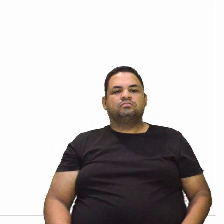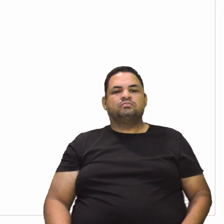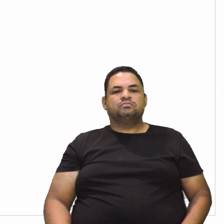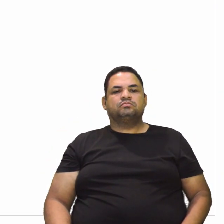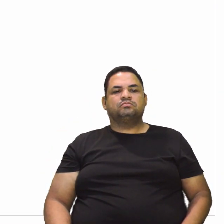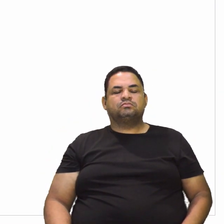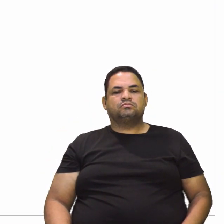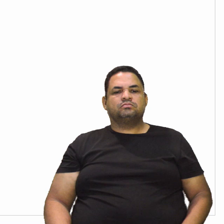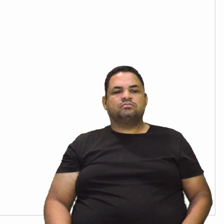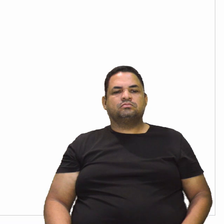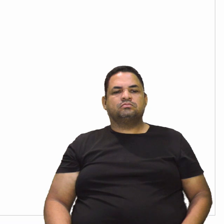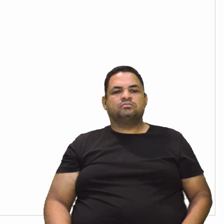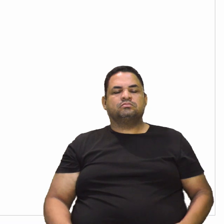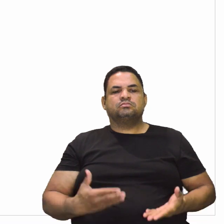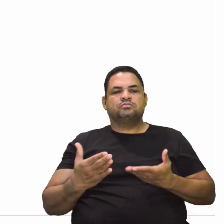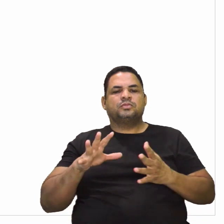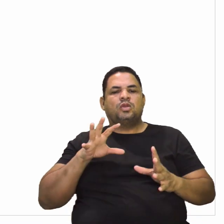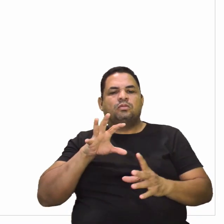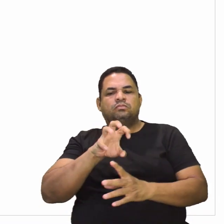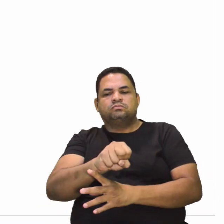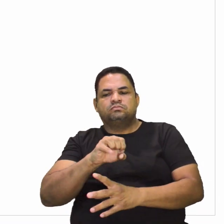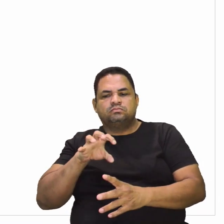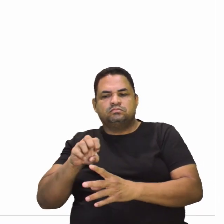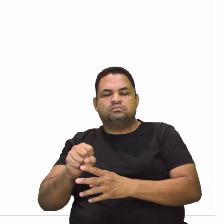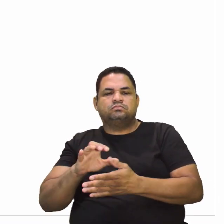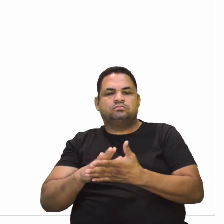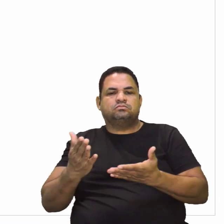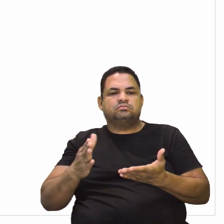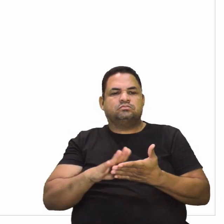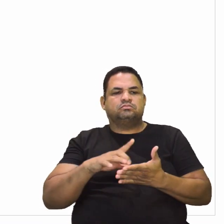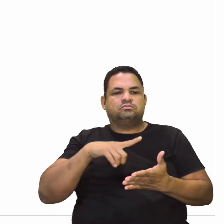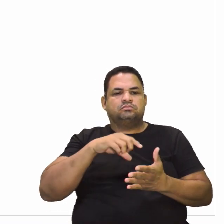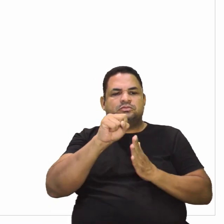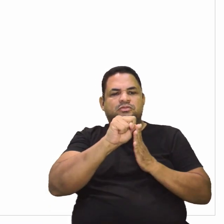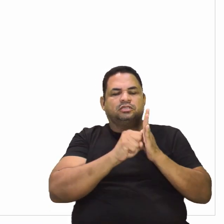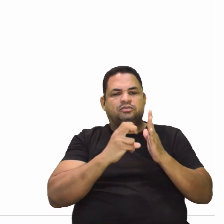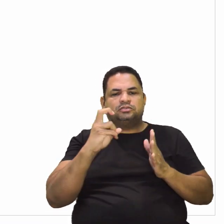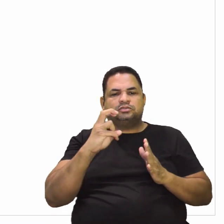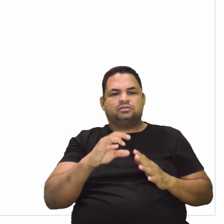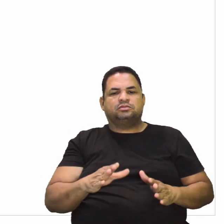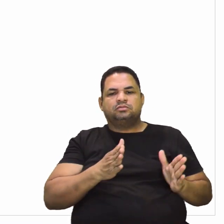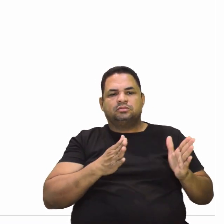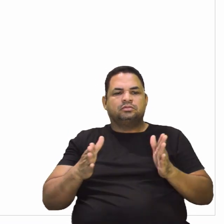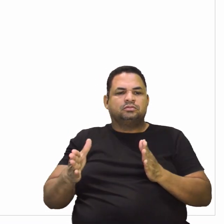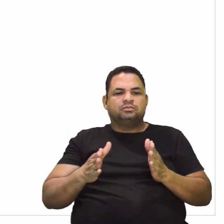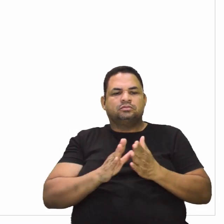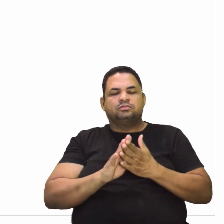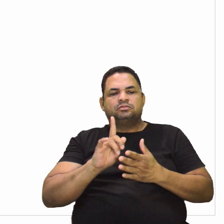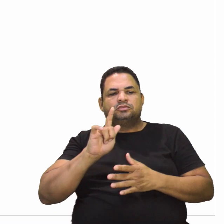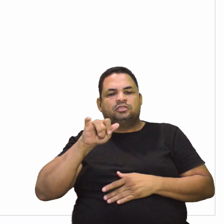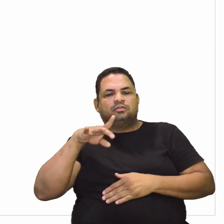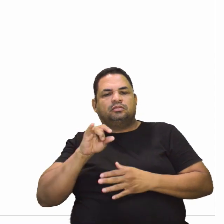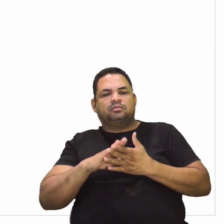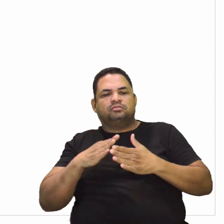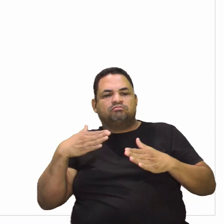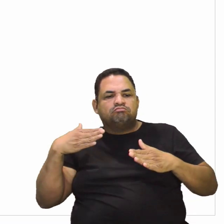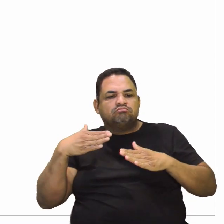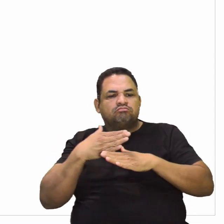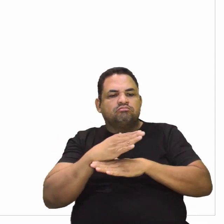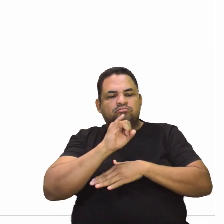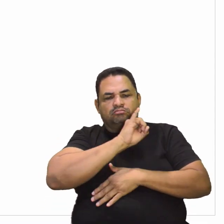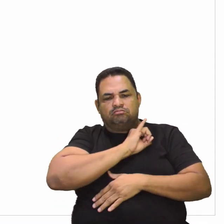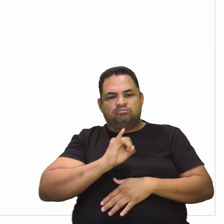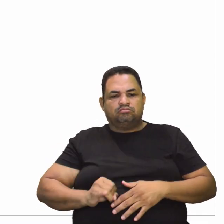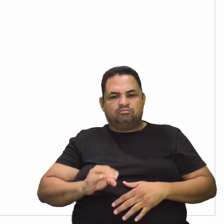vejam, com as invasões, elas correspondem ao século V, período em que os germânicos penetraram no